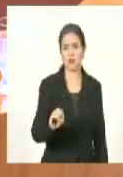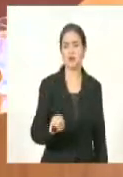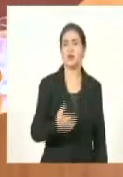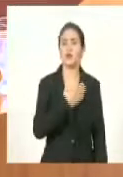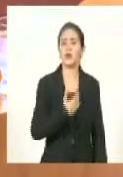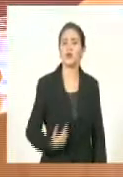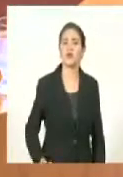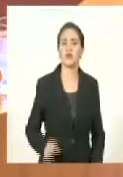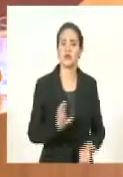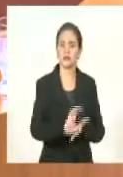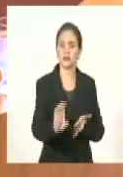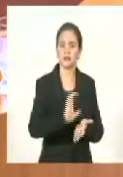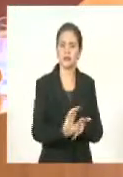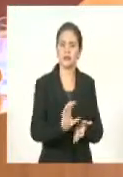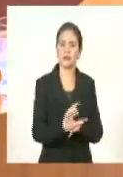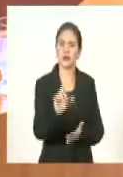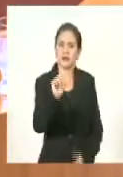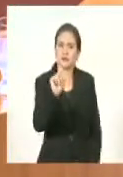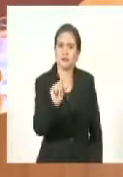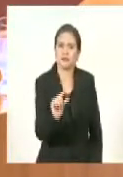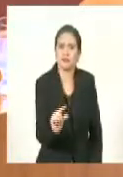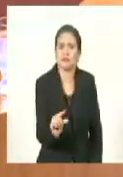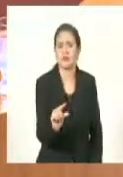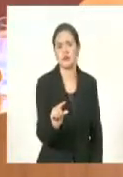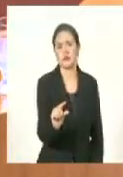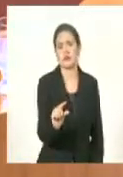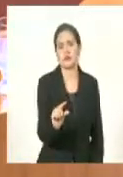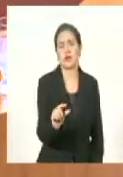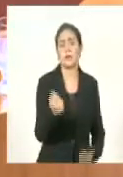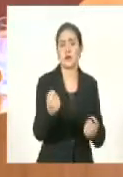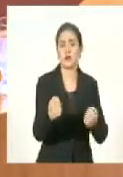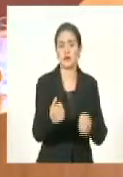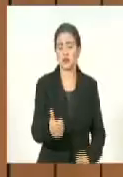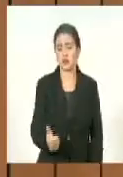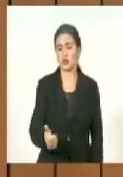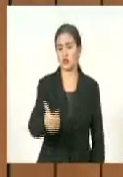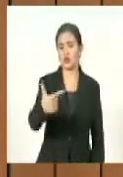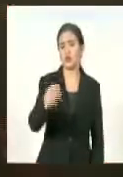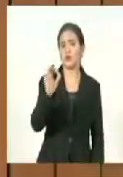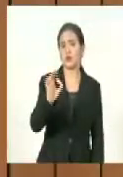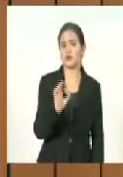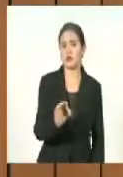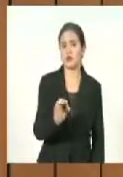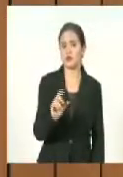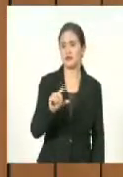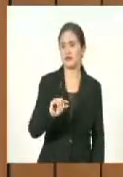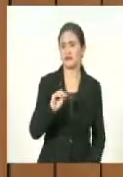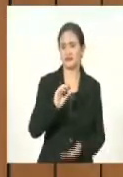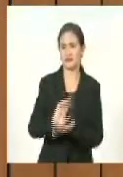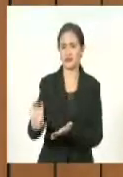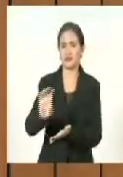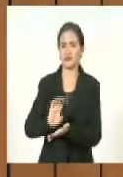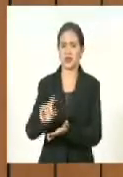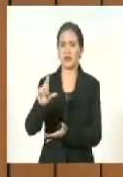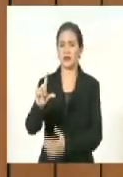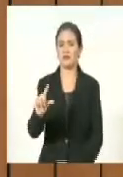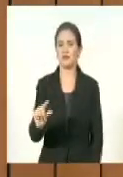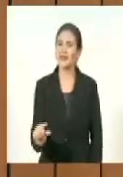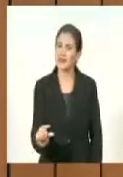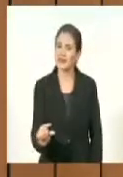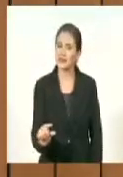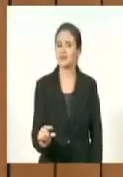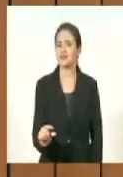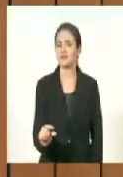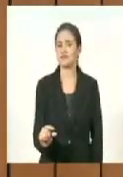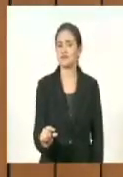constitucional, que é a de alocar 12% da receita da saúde. Entre outros graves equívocos que o governo